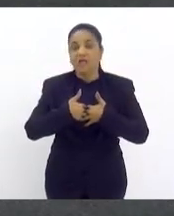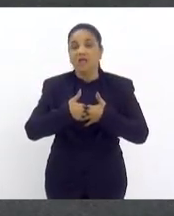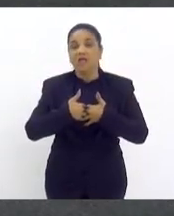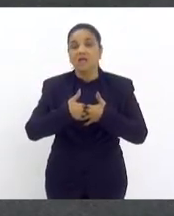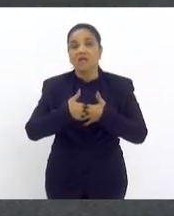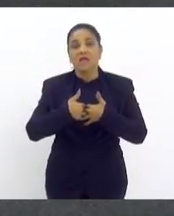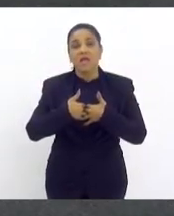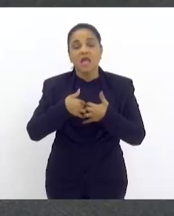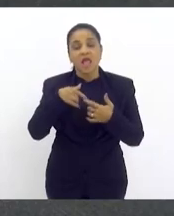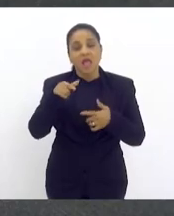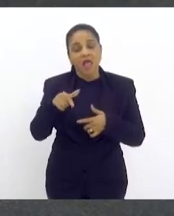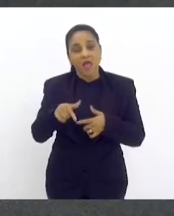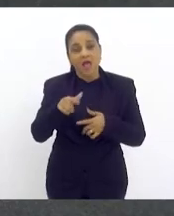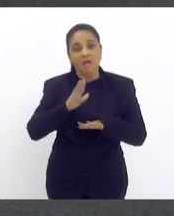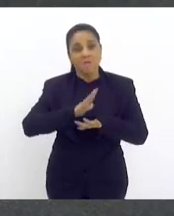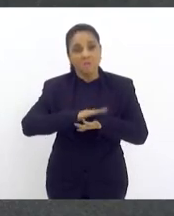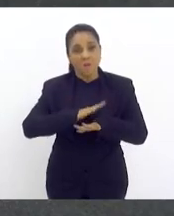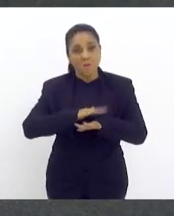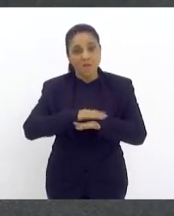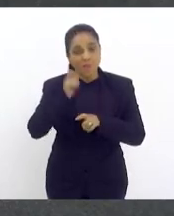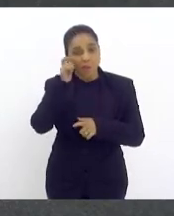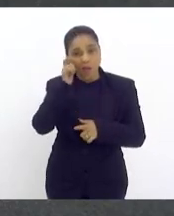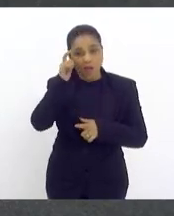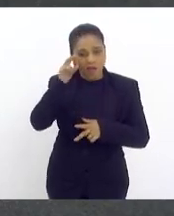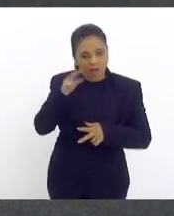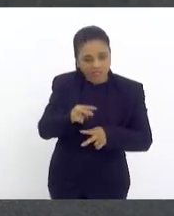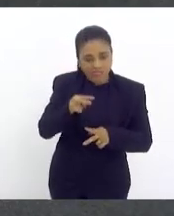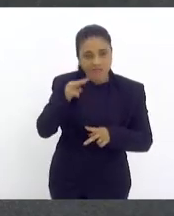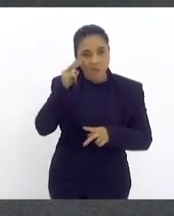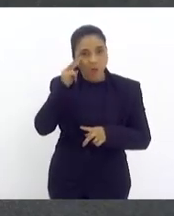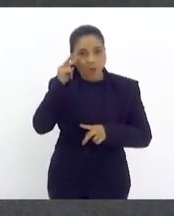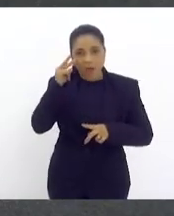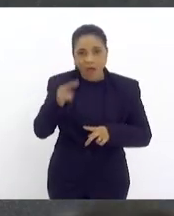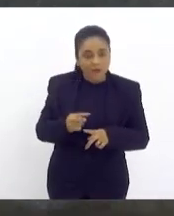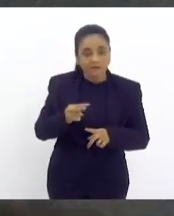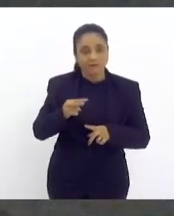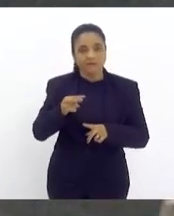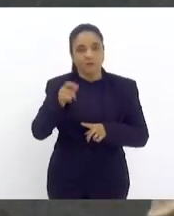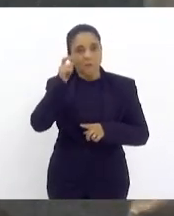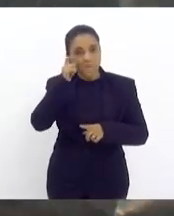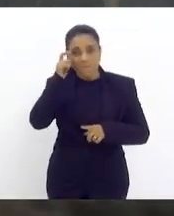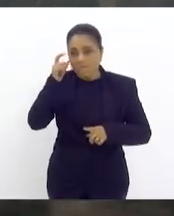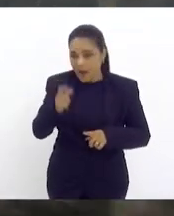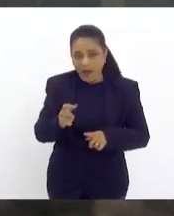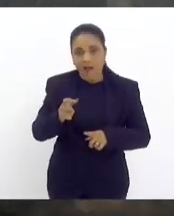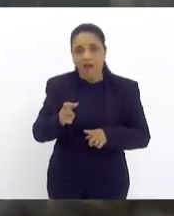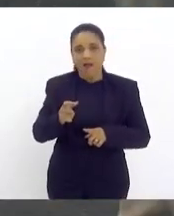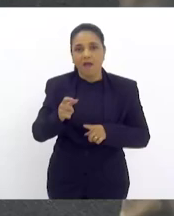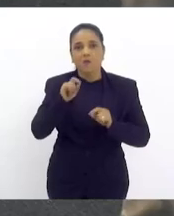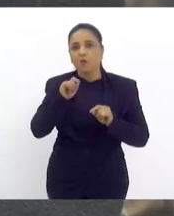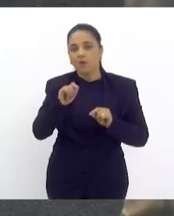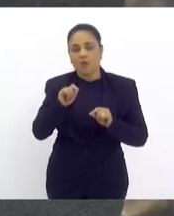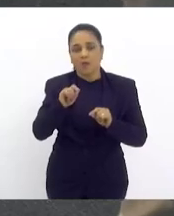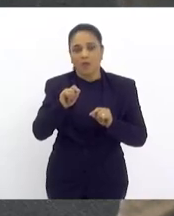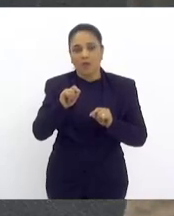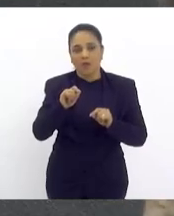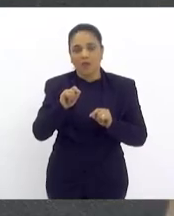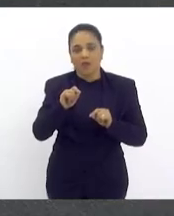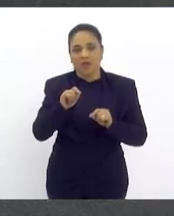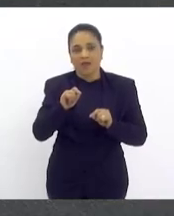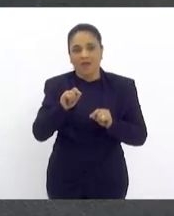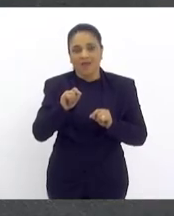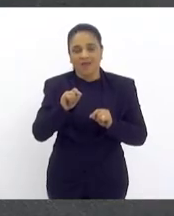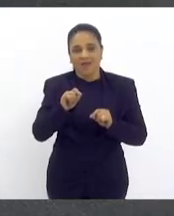momento eles nos chamava a atenção pela necessidade imperiosa de inobstante a